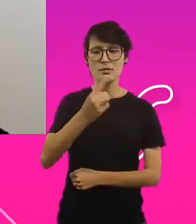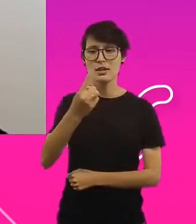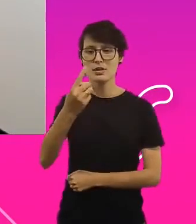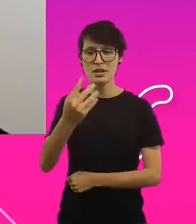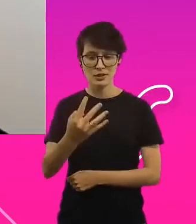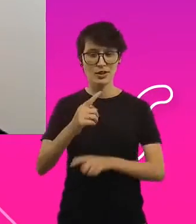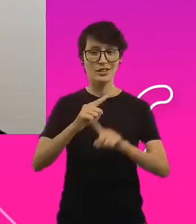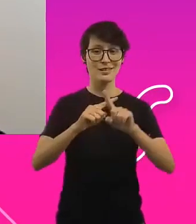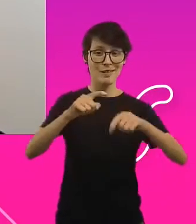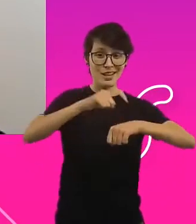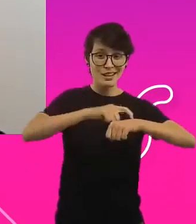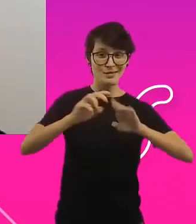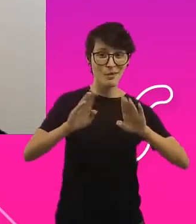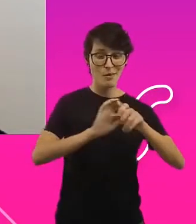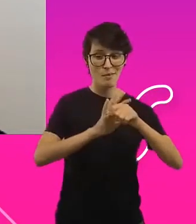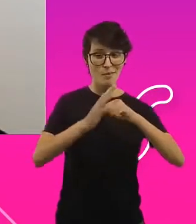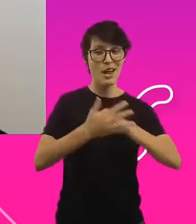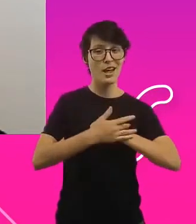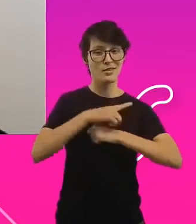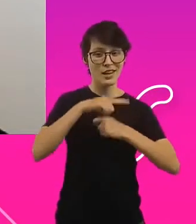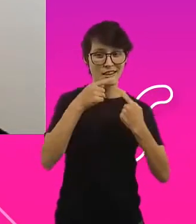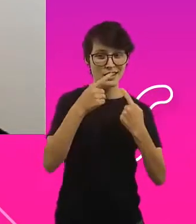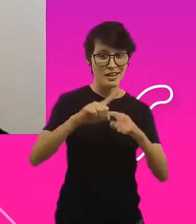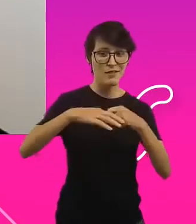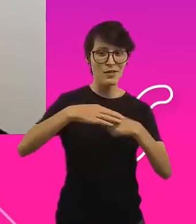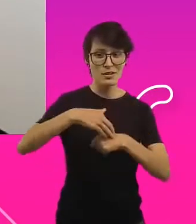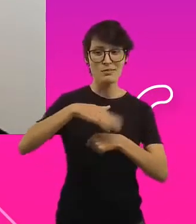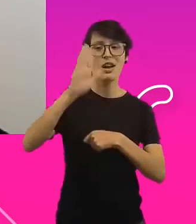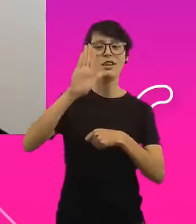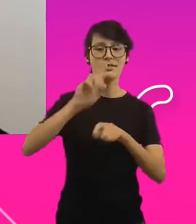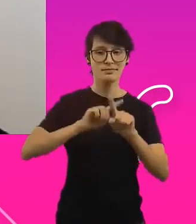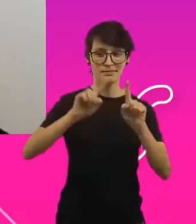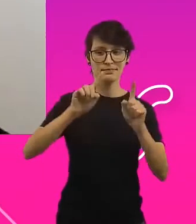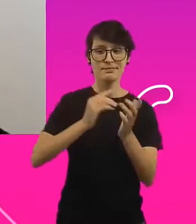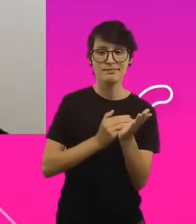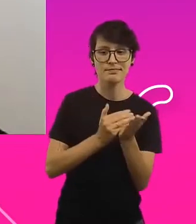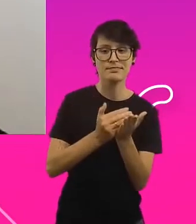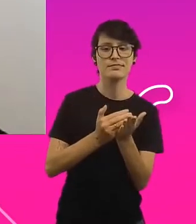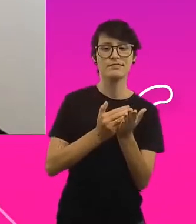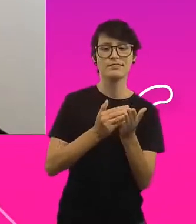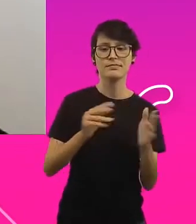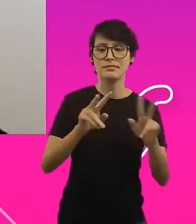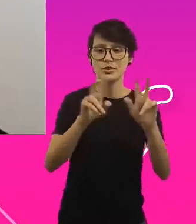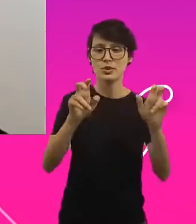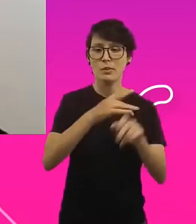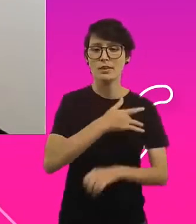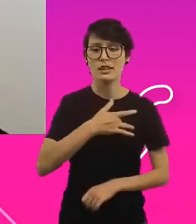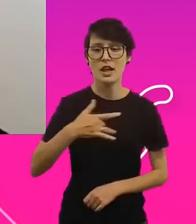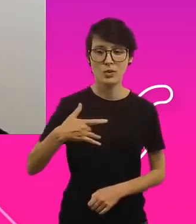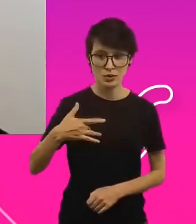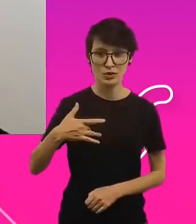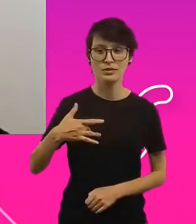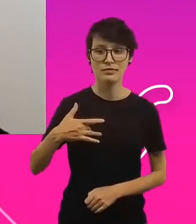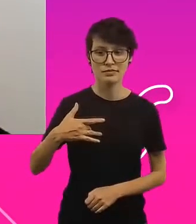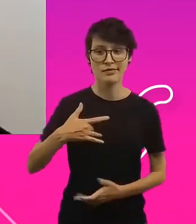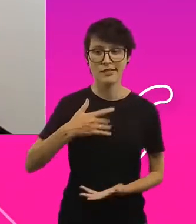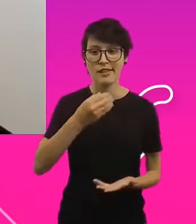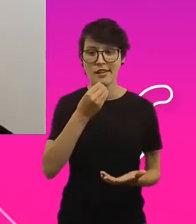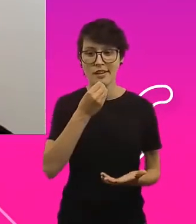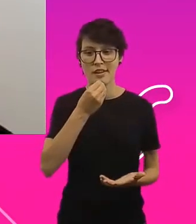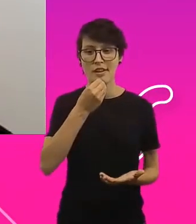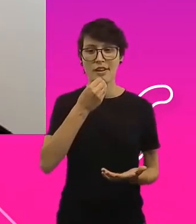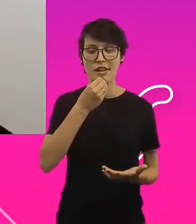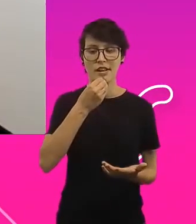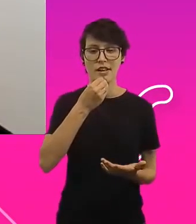ainda maiores. Inicialmente, a gente olhou a pandemia como uma questão de saúde, e, claro, isso tinha que ter